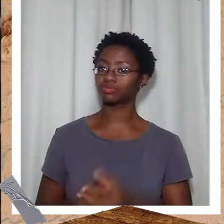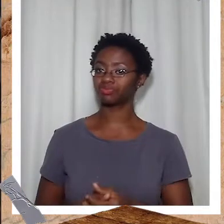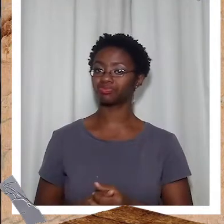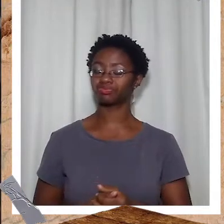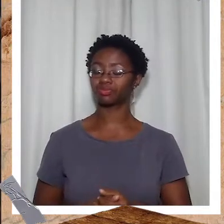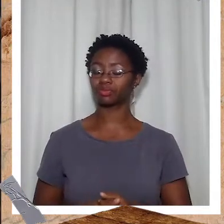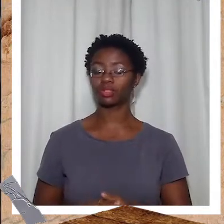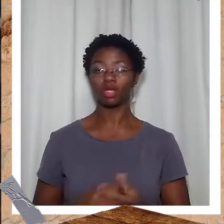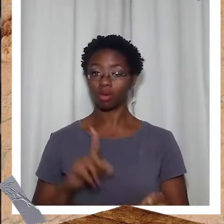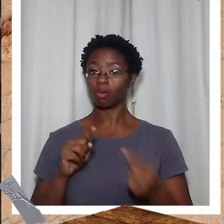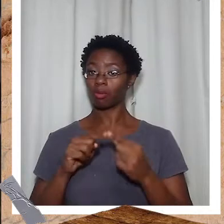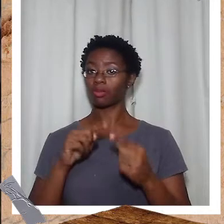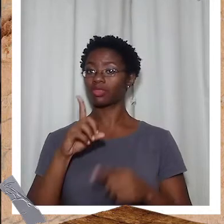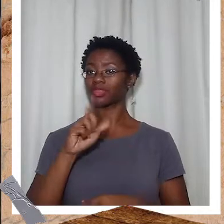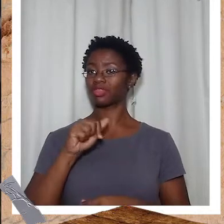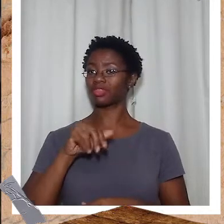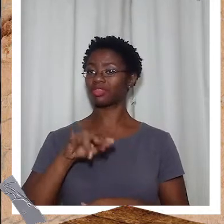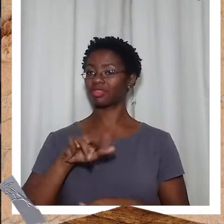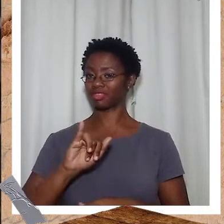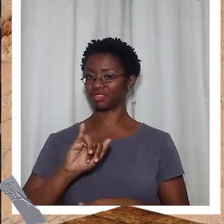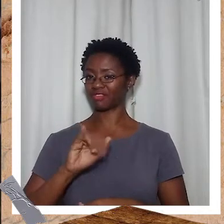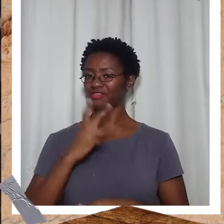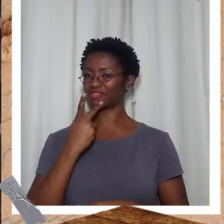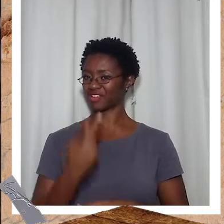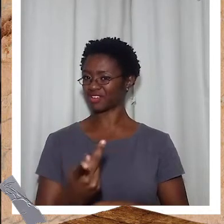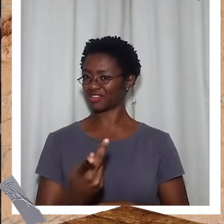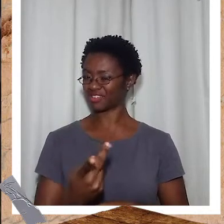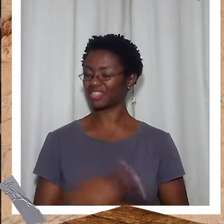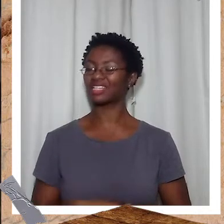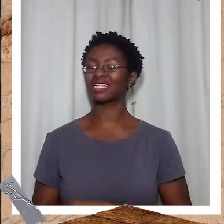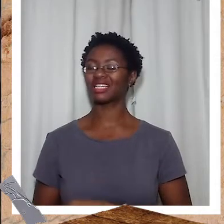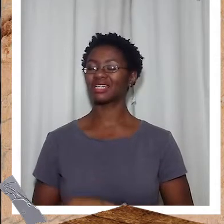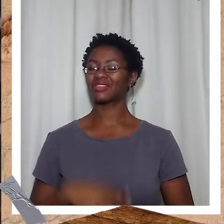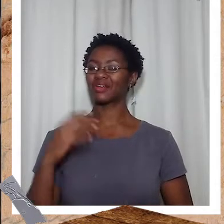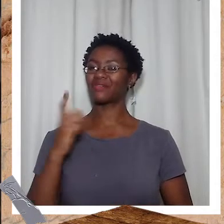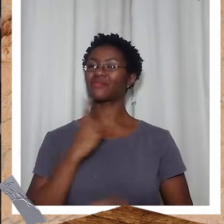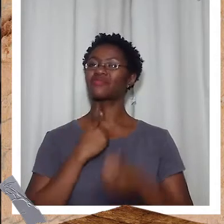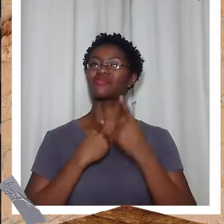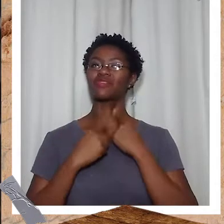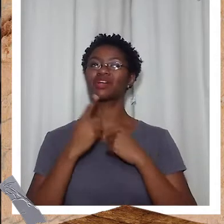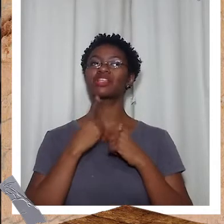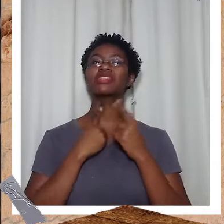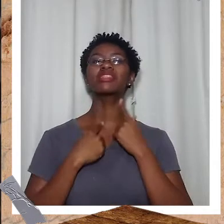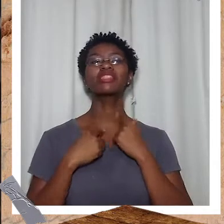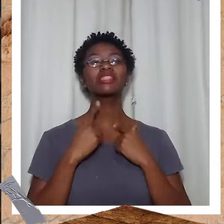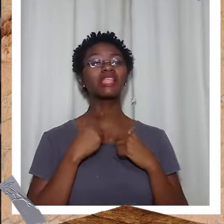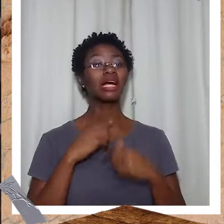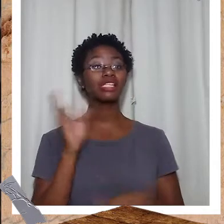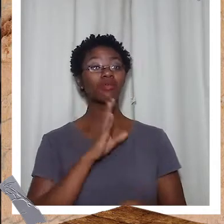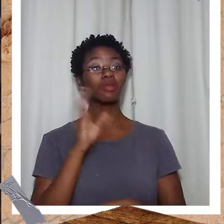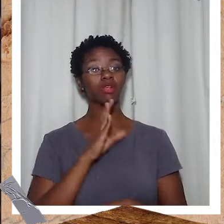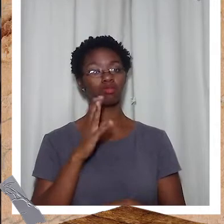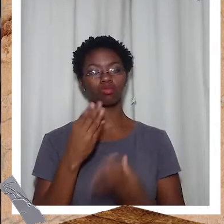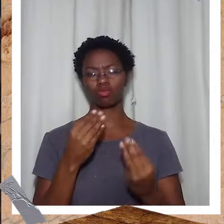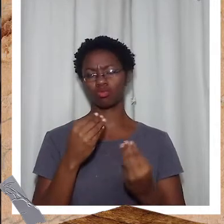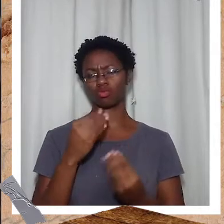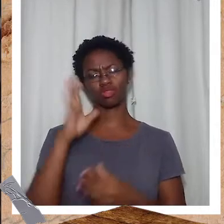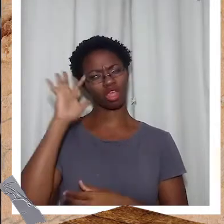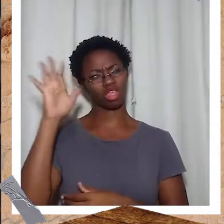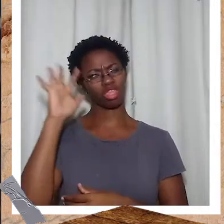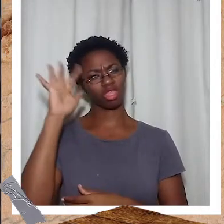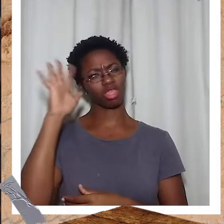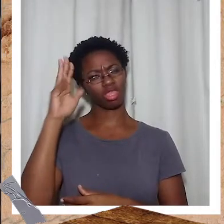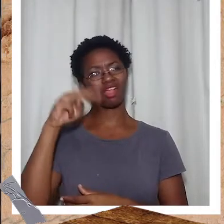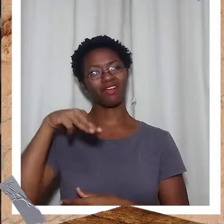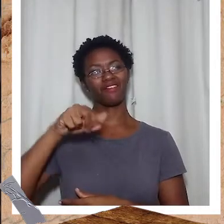partir do que Dani falou, me deu vontade imediatamente, muito mar no nome, muita reflexão